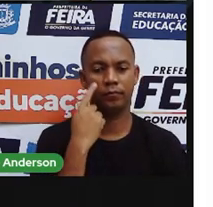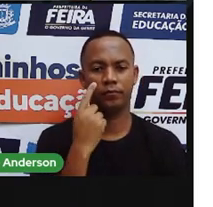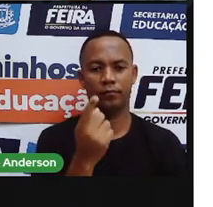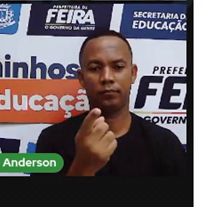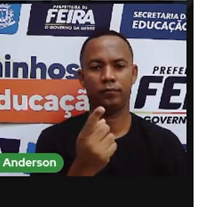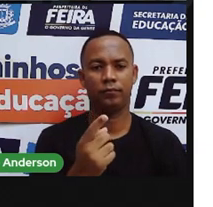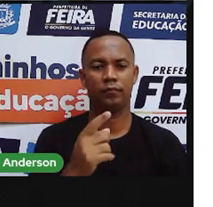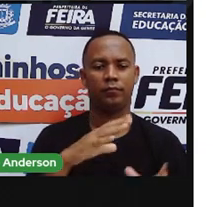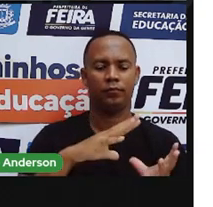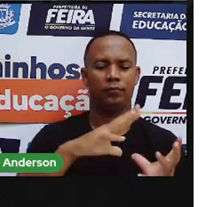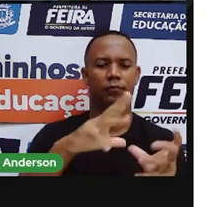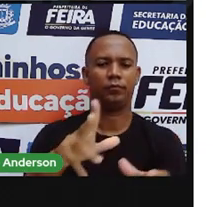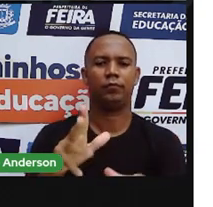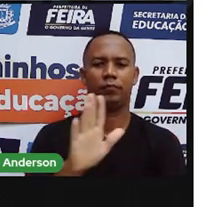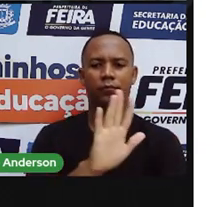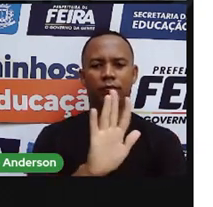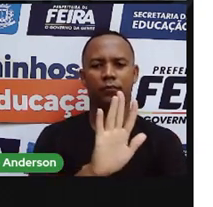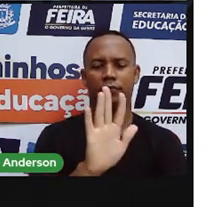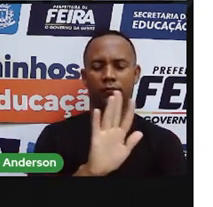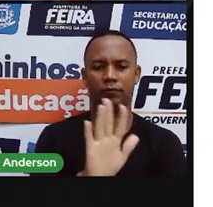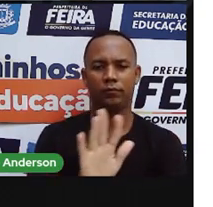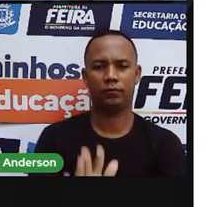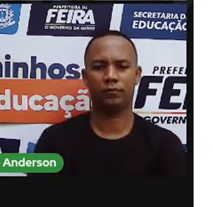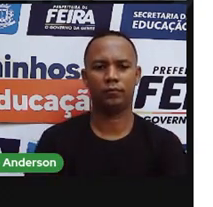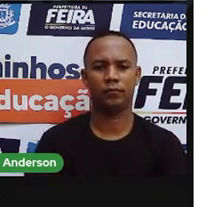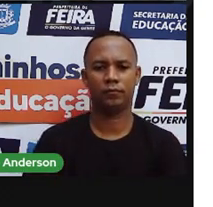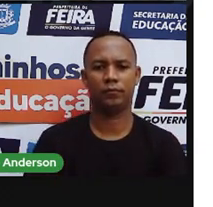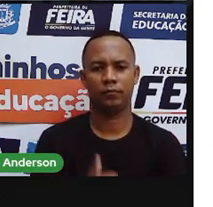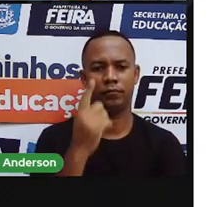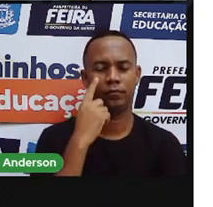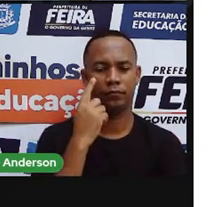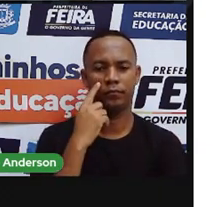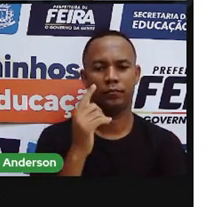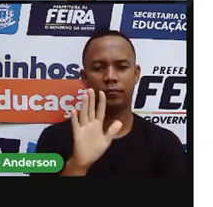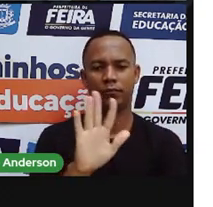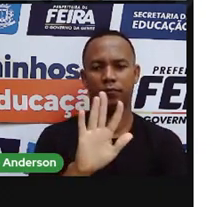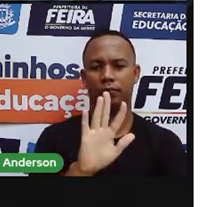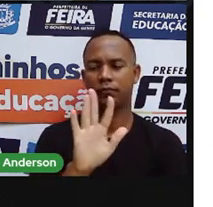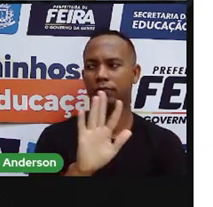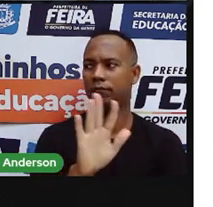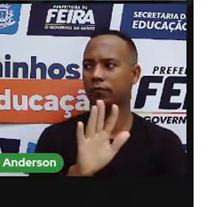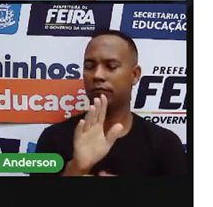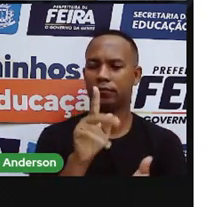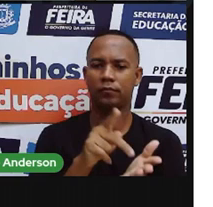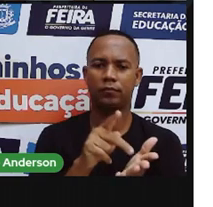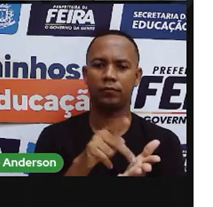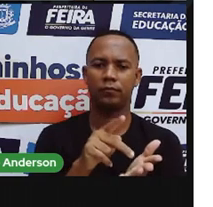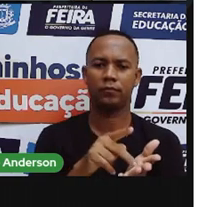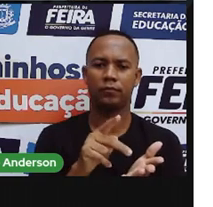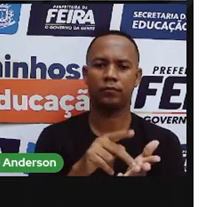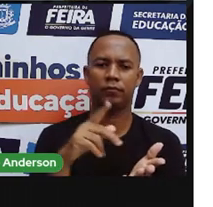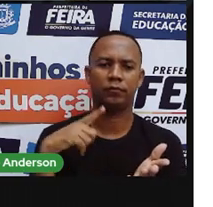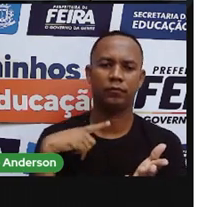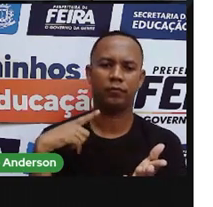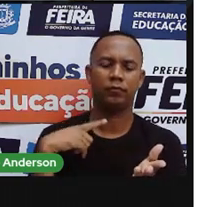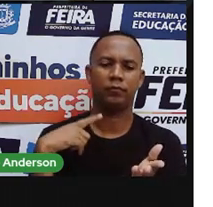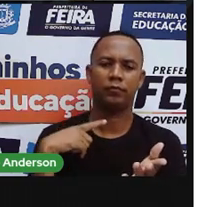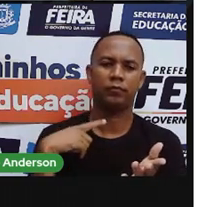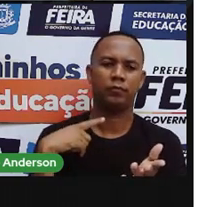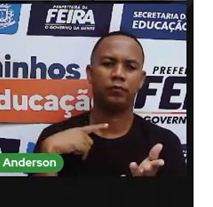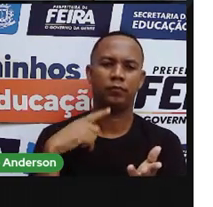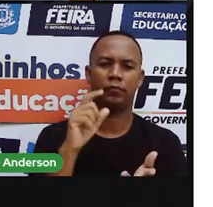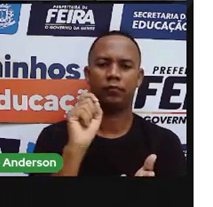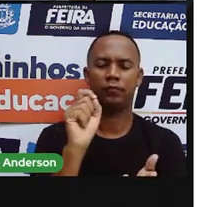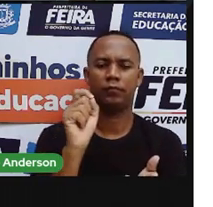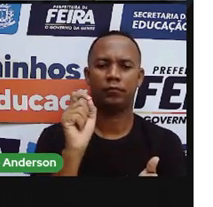planeta, planeta Terra, esse vídeo, na verdade, né, faz parte daquelas atividades que a gente sempre faz,